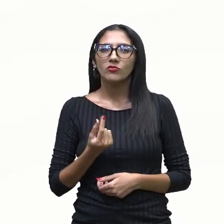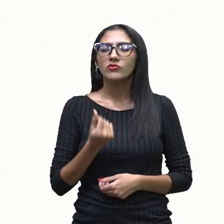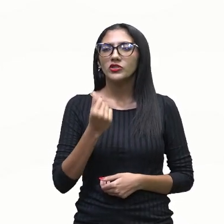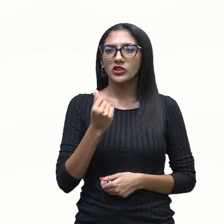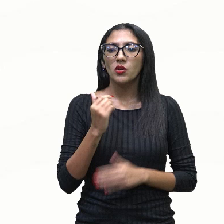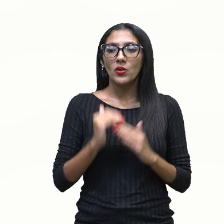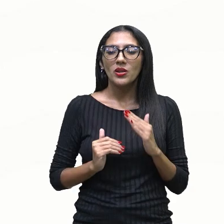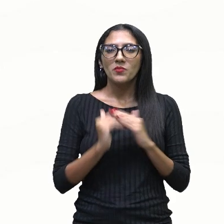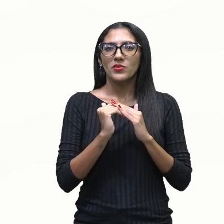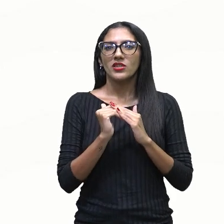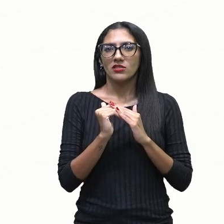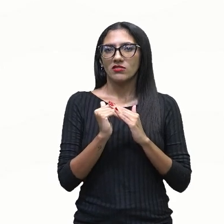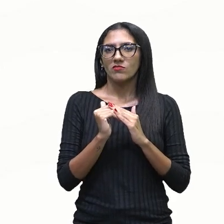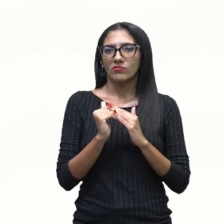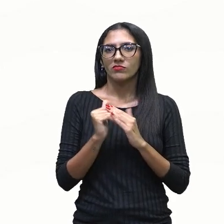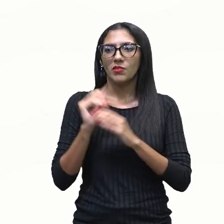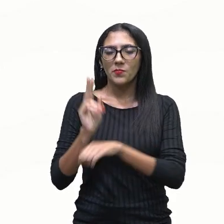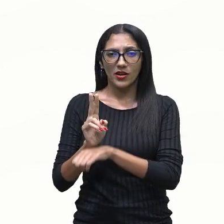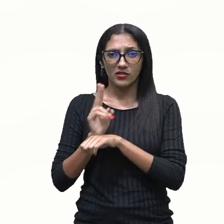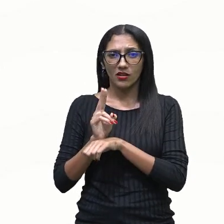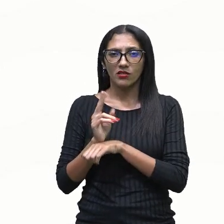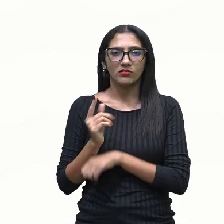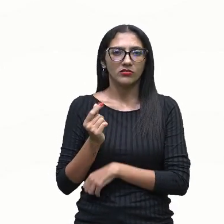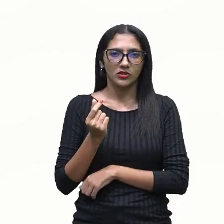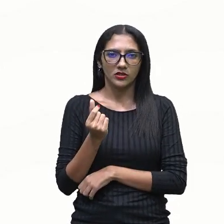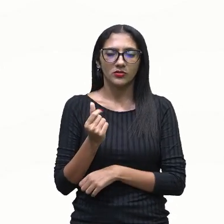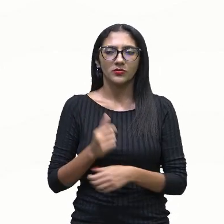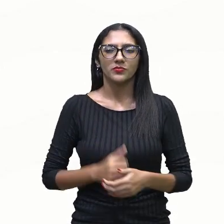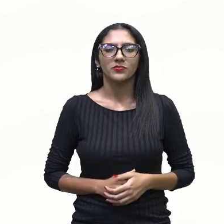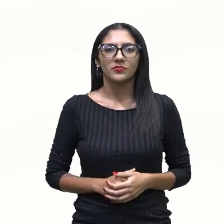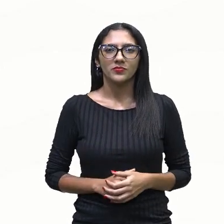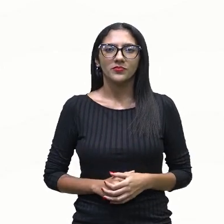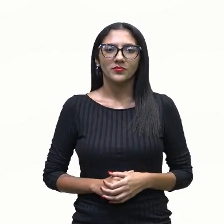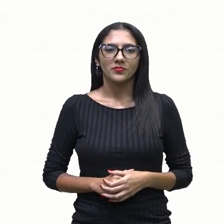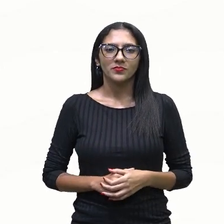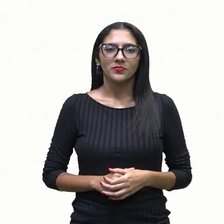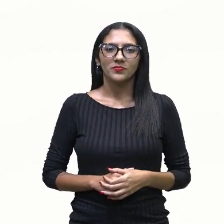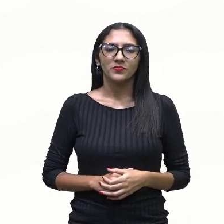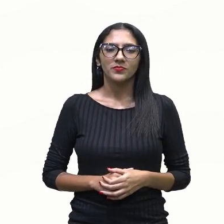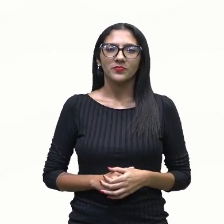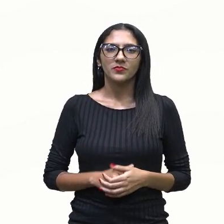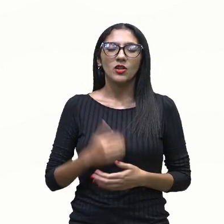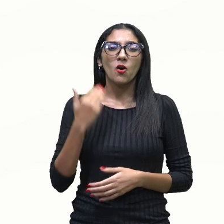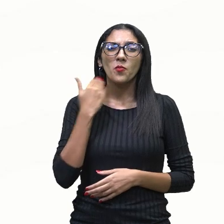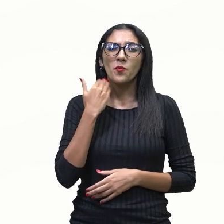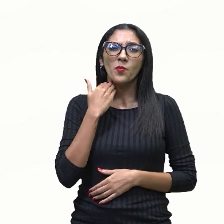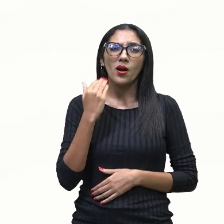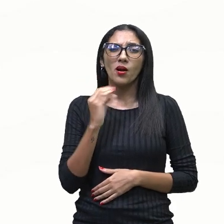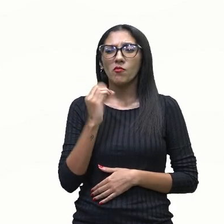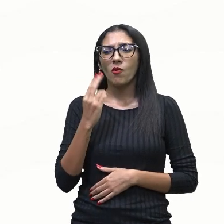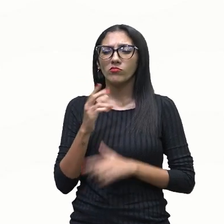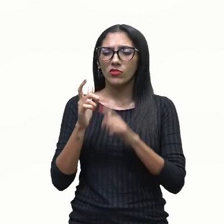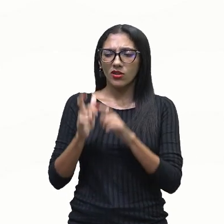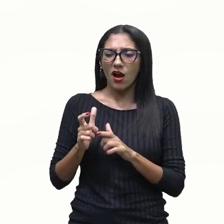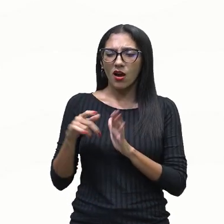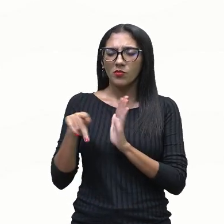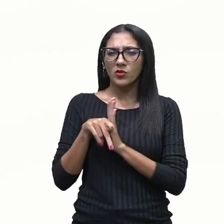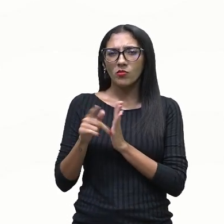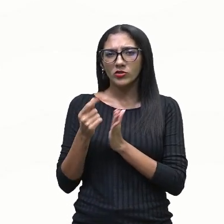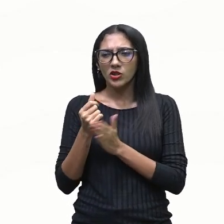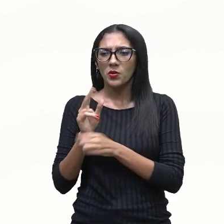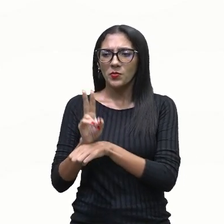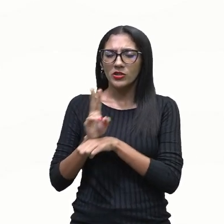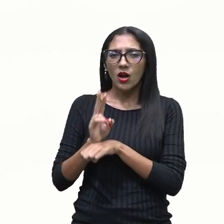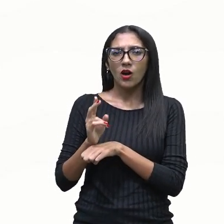do empréstimo. Ou seja, por mais que o banco ou a financiadora te ofereça juros